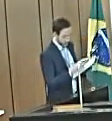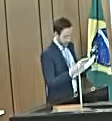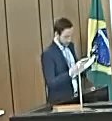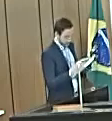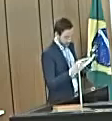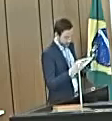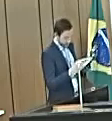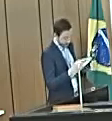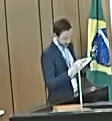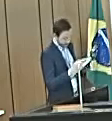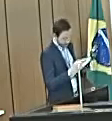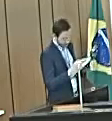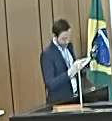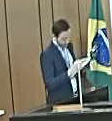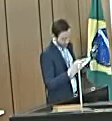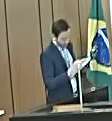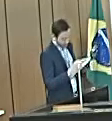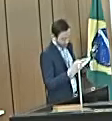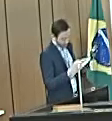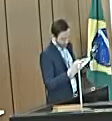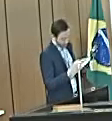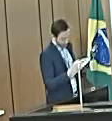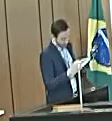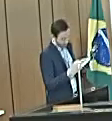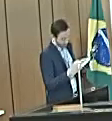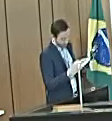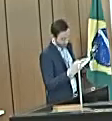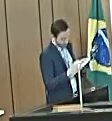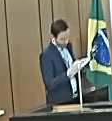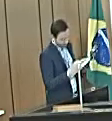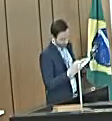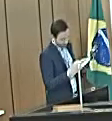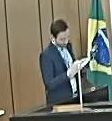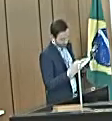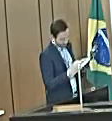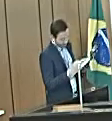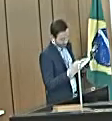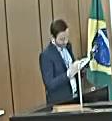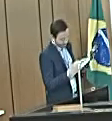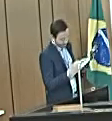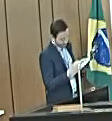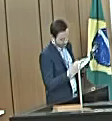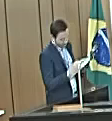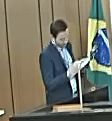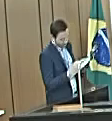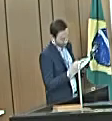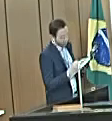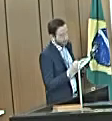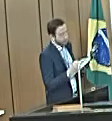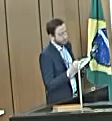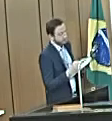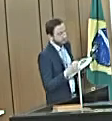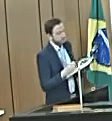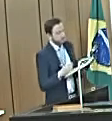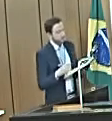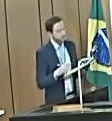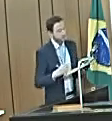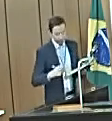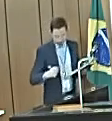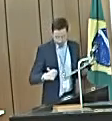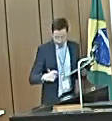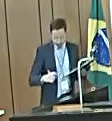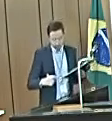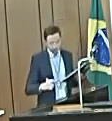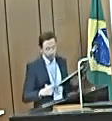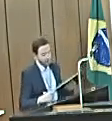foi alguém que foi indicado por alguém não foi pelo deputado sargento rodrigues não foi por mim nem pelo vereador em